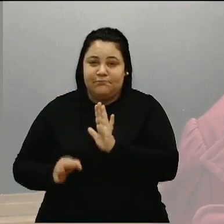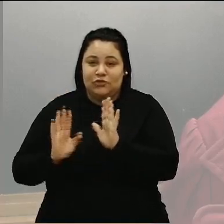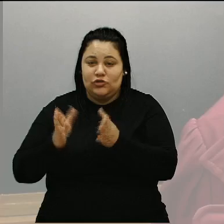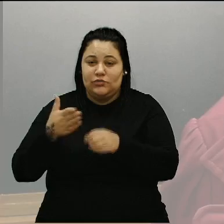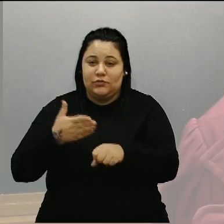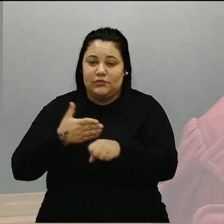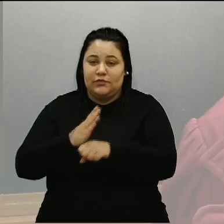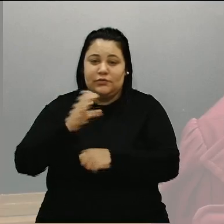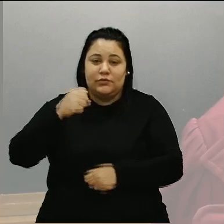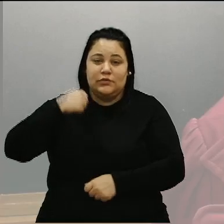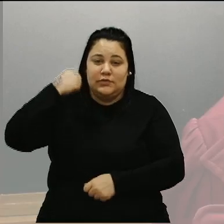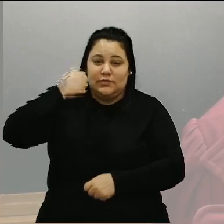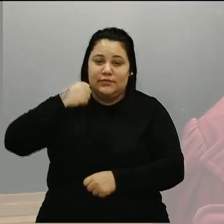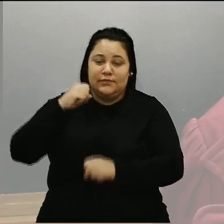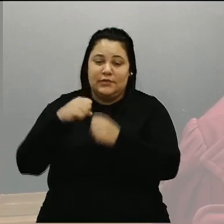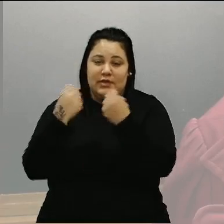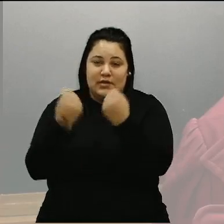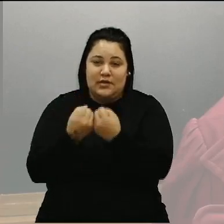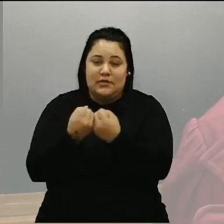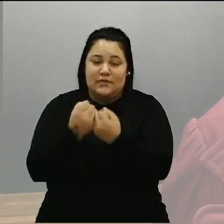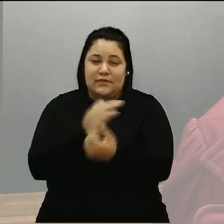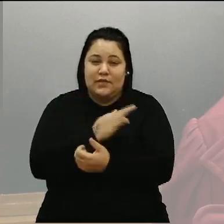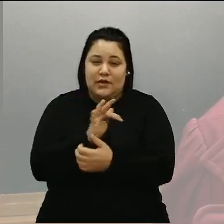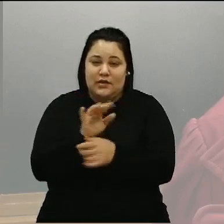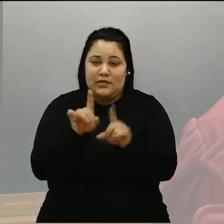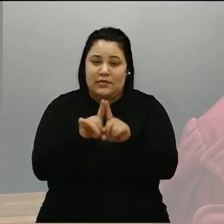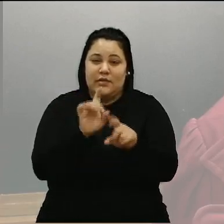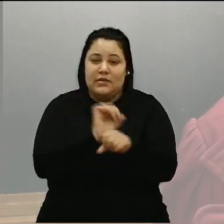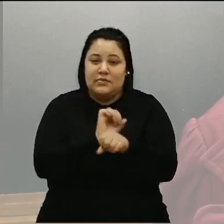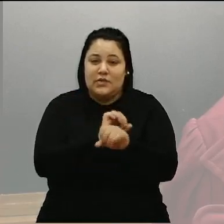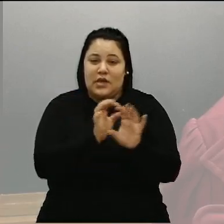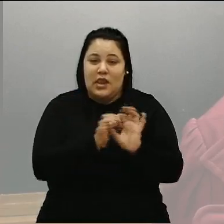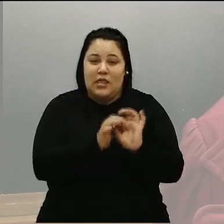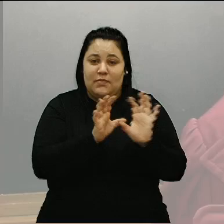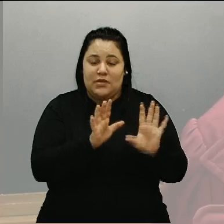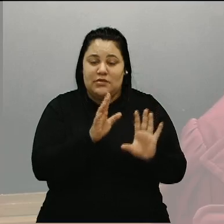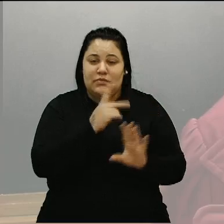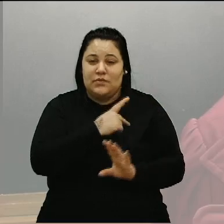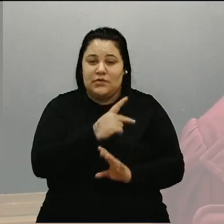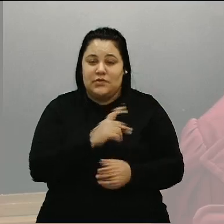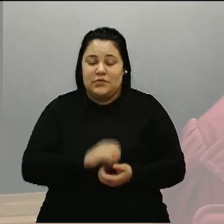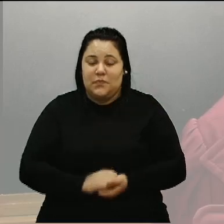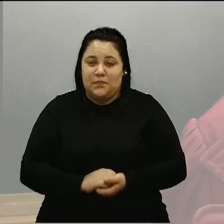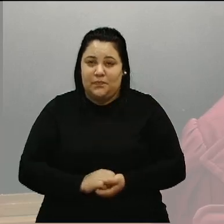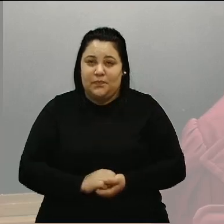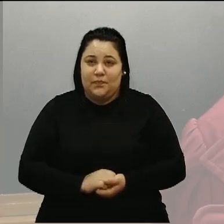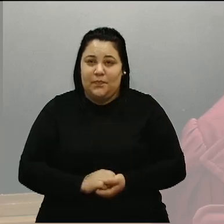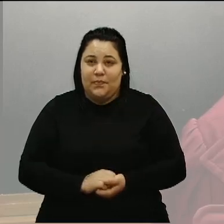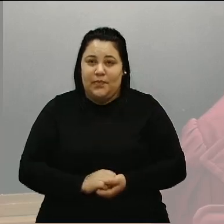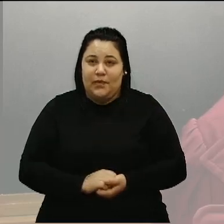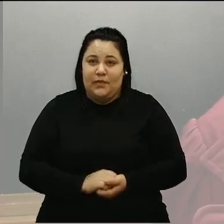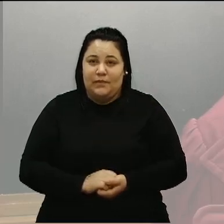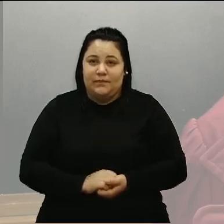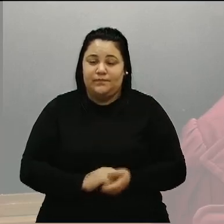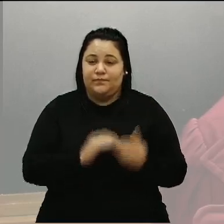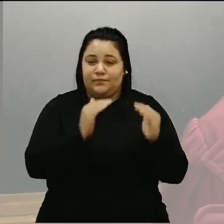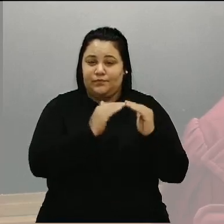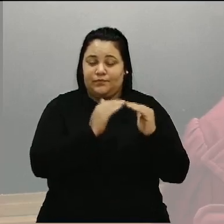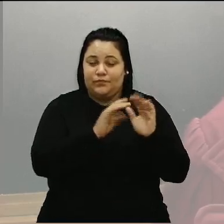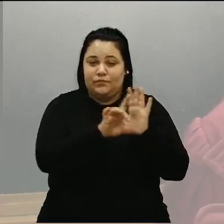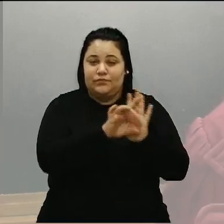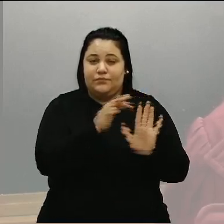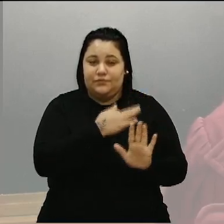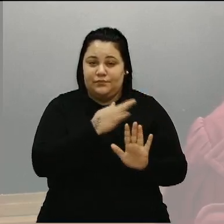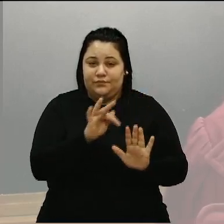Senado Federal e que está aguardando a sanção presidencial. A harmonização com a legislação